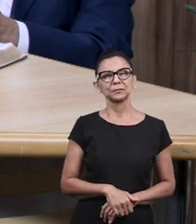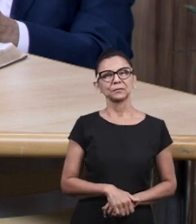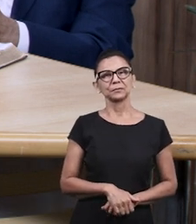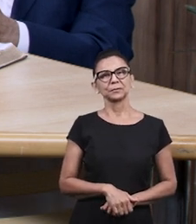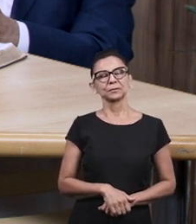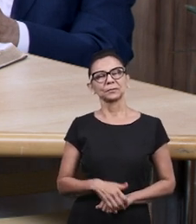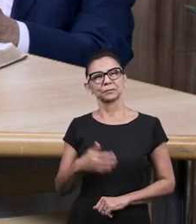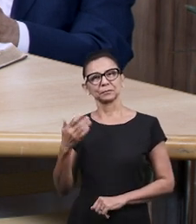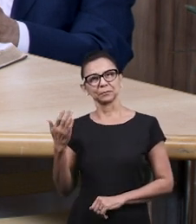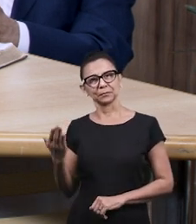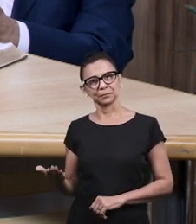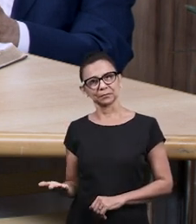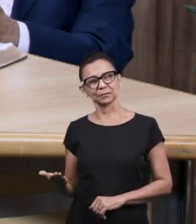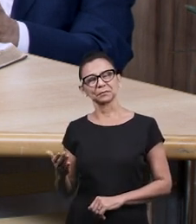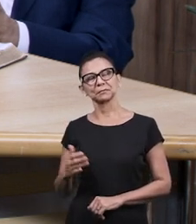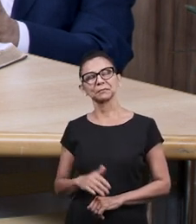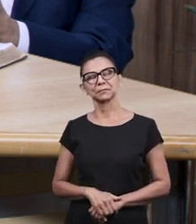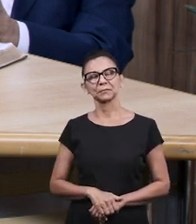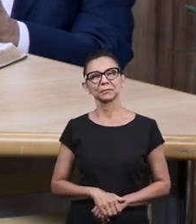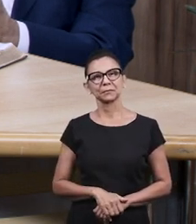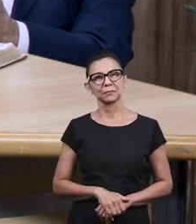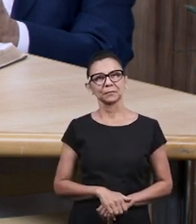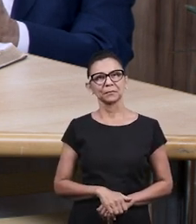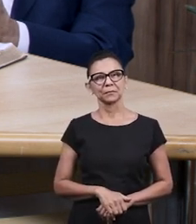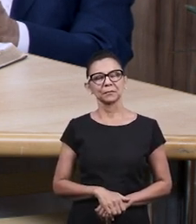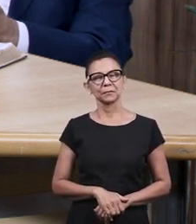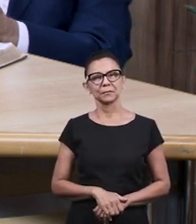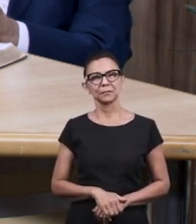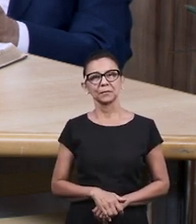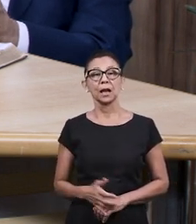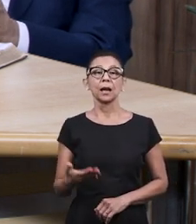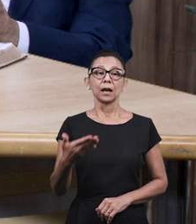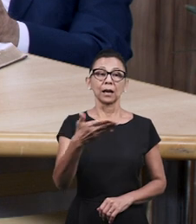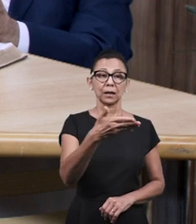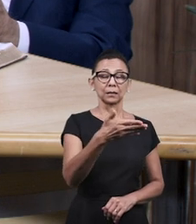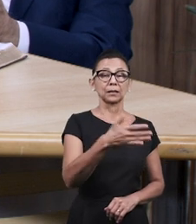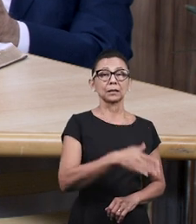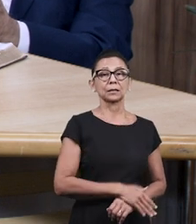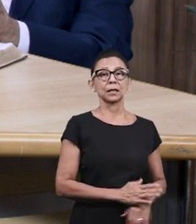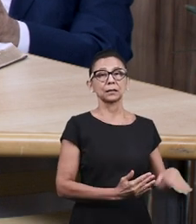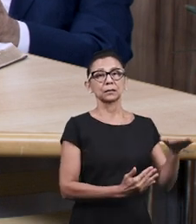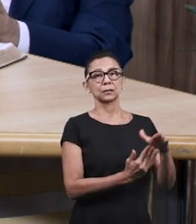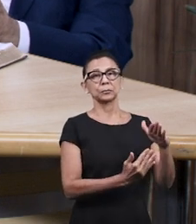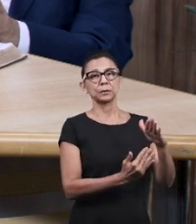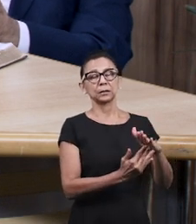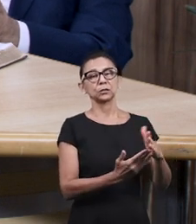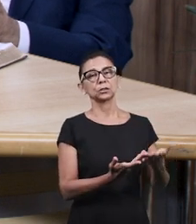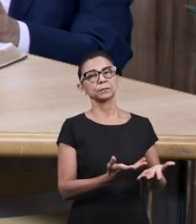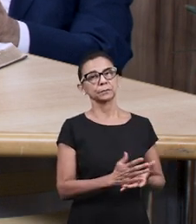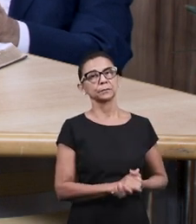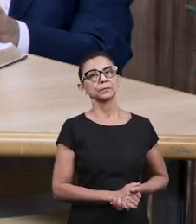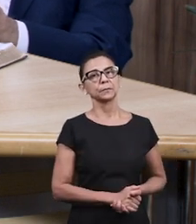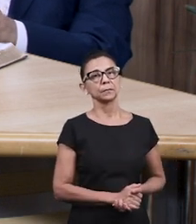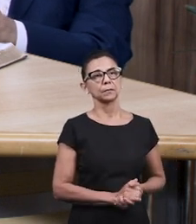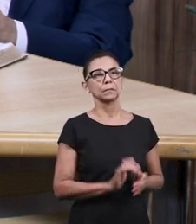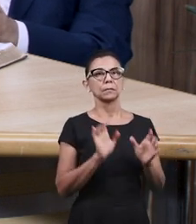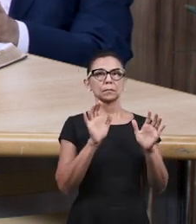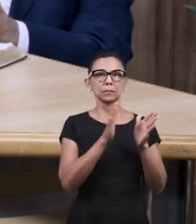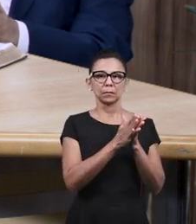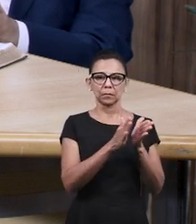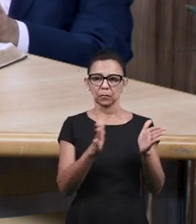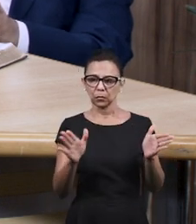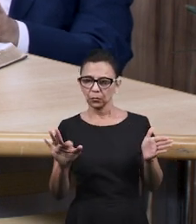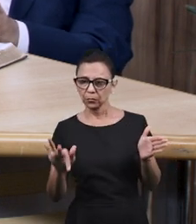universo criador. Bom, então, o universo criador, ele tem limites, tem início e